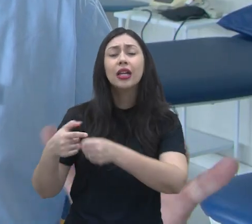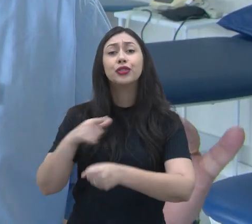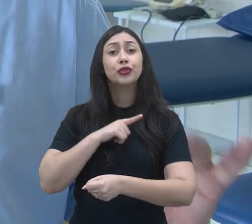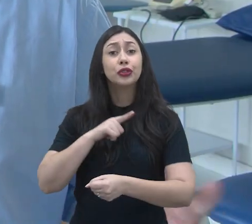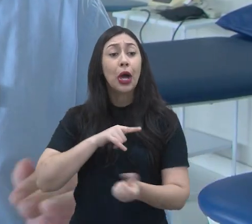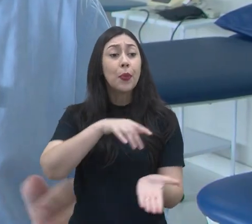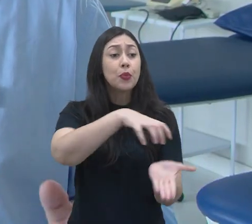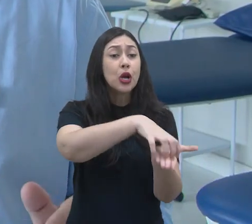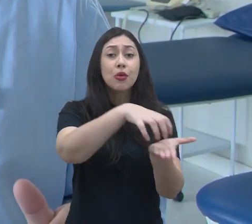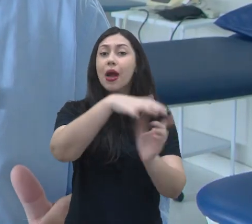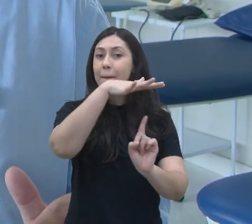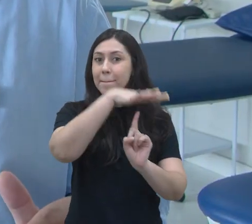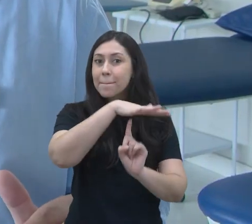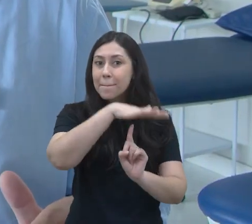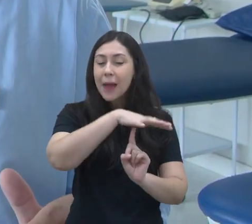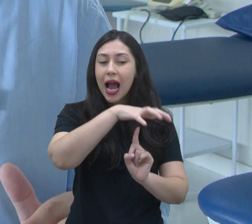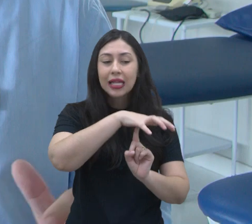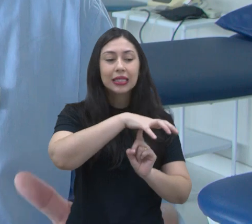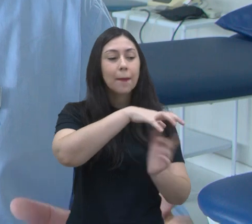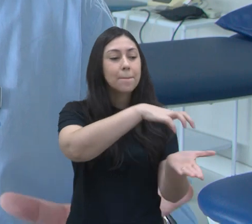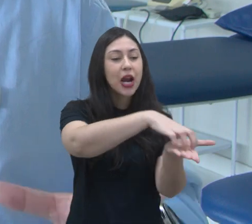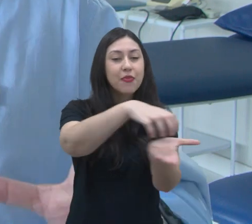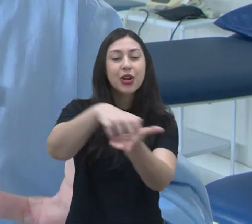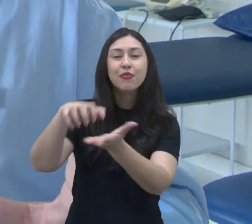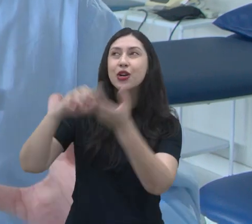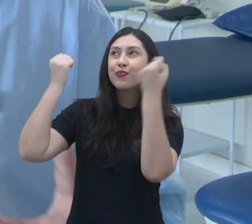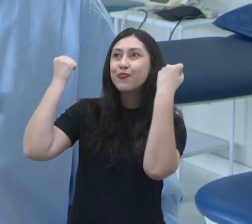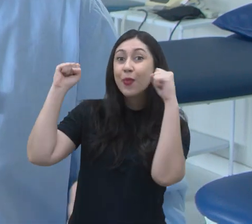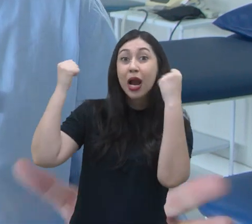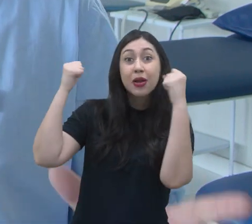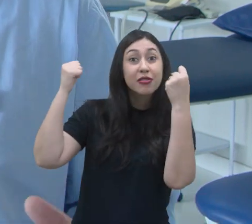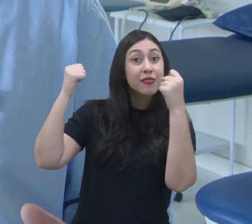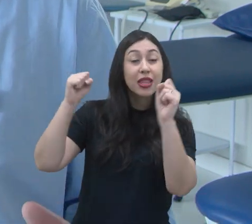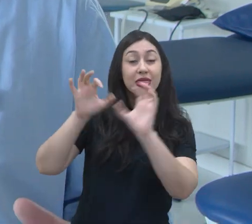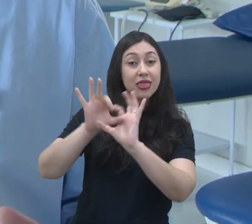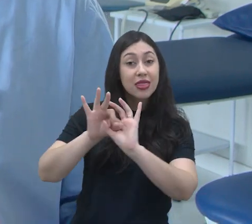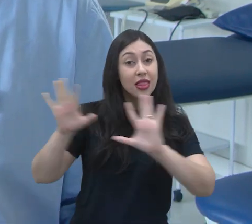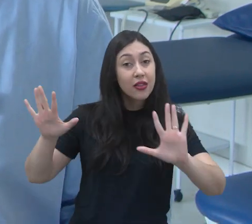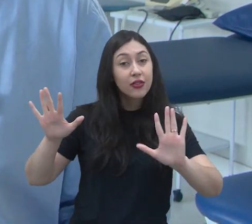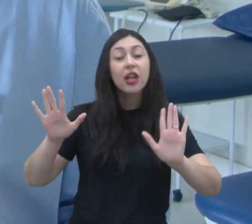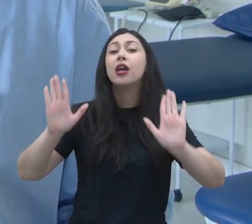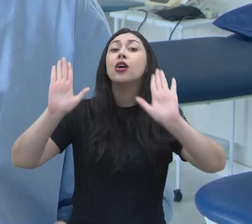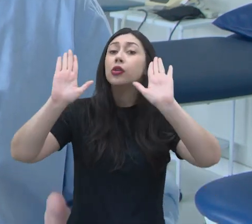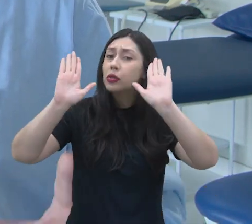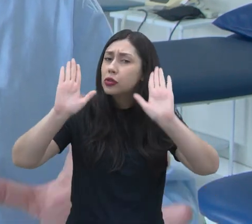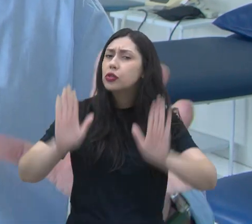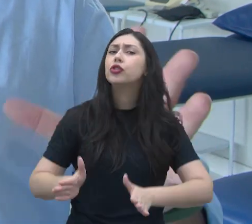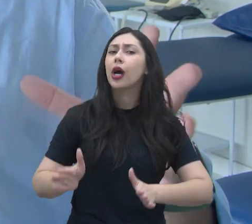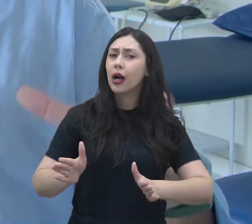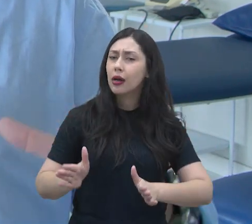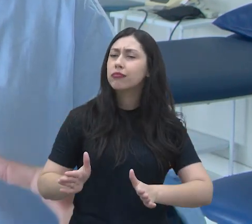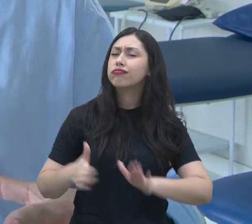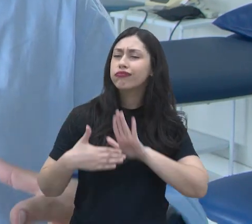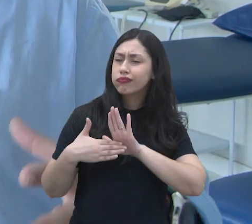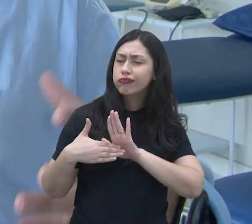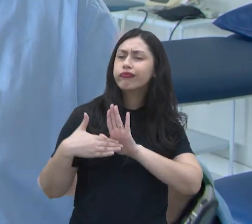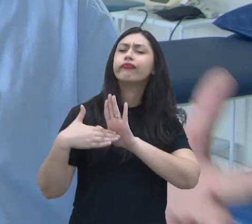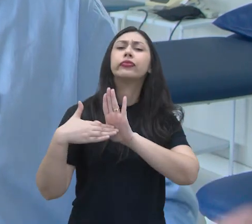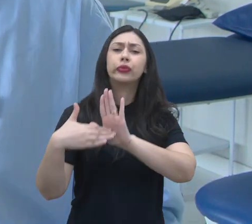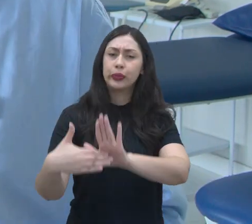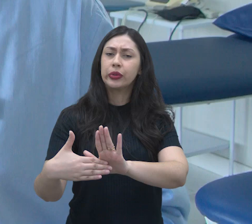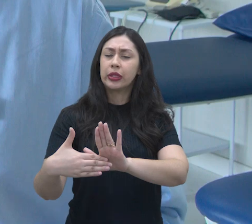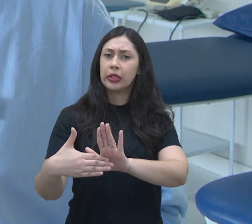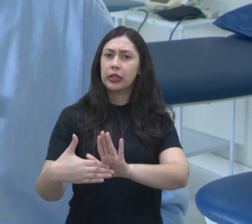cidades tem as estações nas praças com os equipamentos ao ar livre para exercício. Já é um